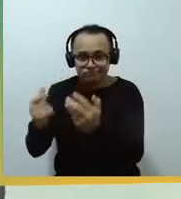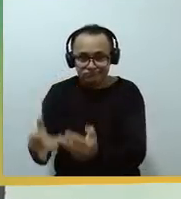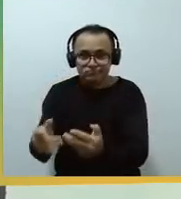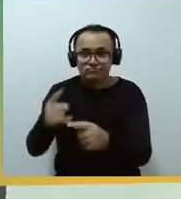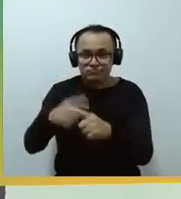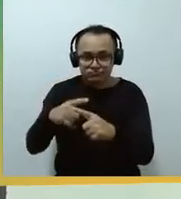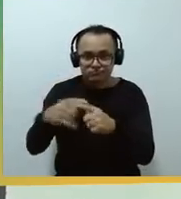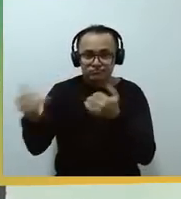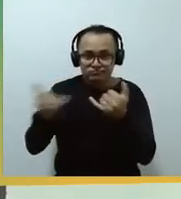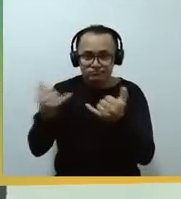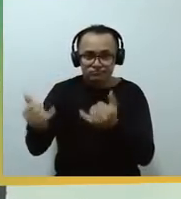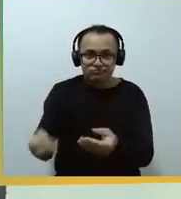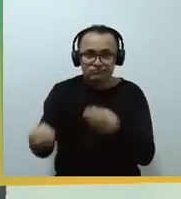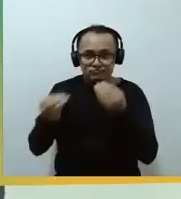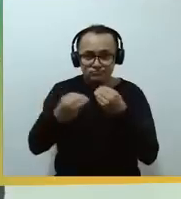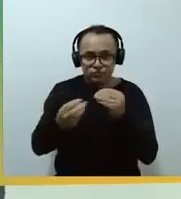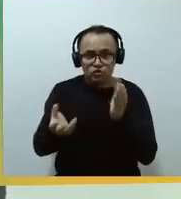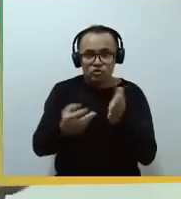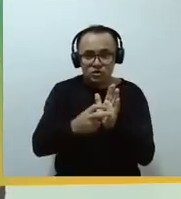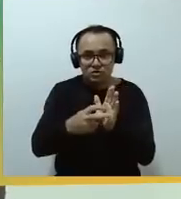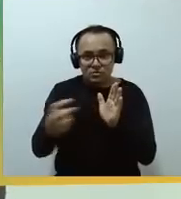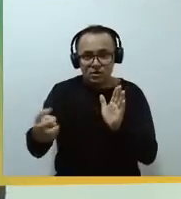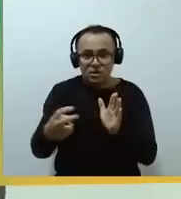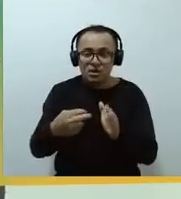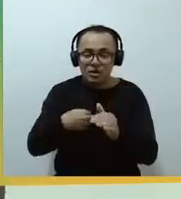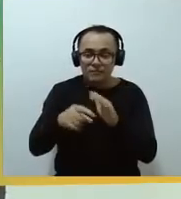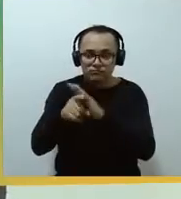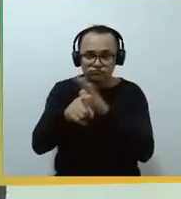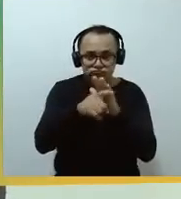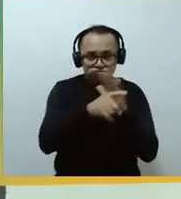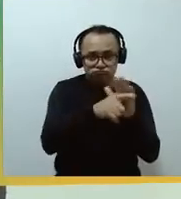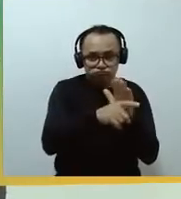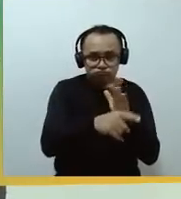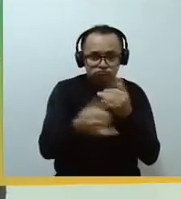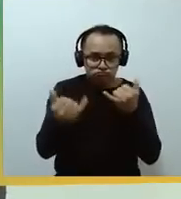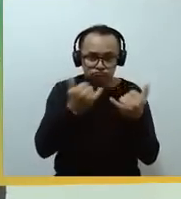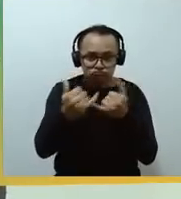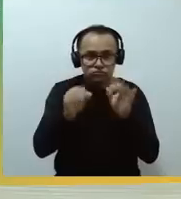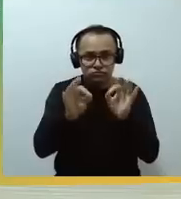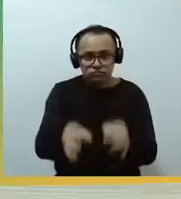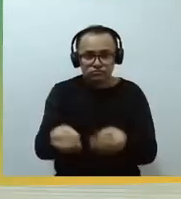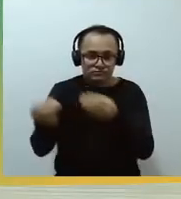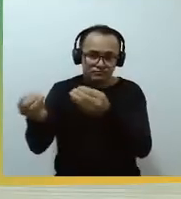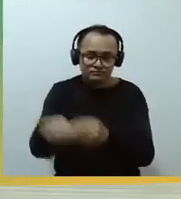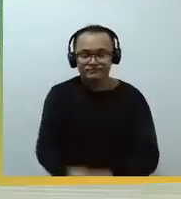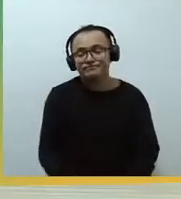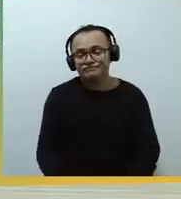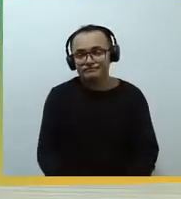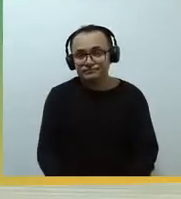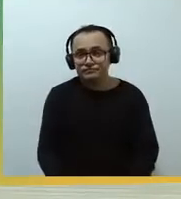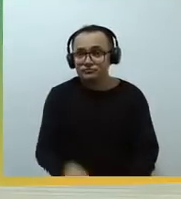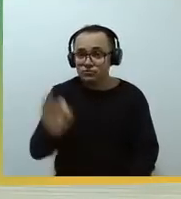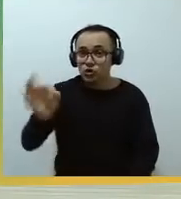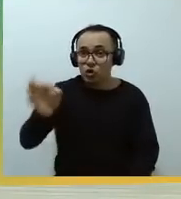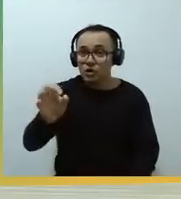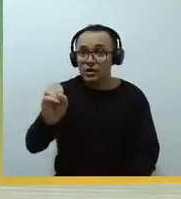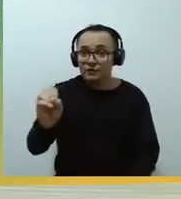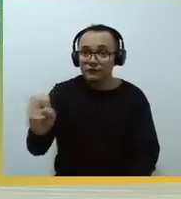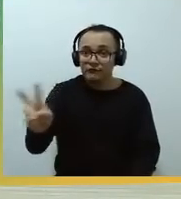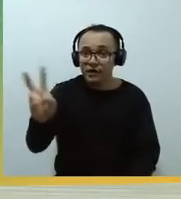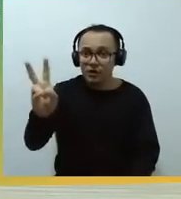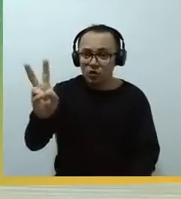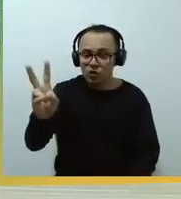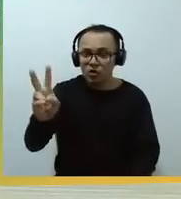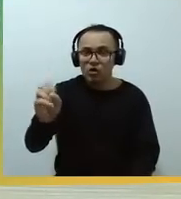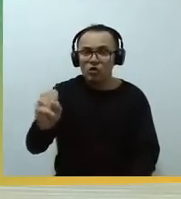que eu recebi hoje de manhã, que eu procurei saber para poder trazer a informação correta aqui. Tá, em relação a valores, veja só, o valor repassado para a